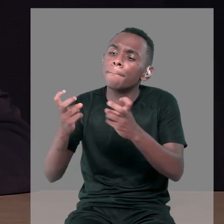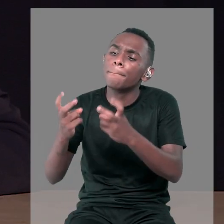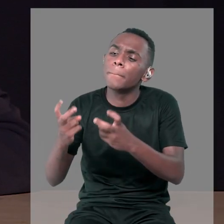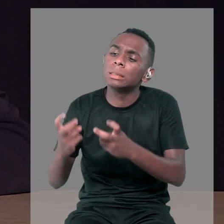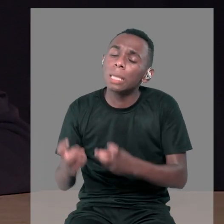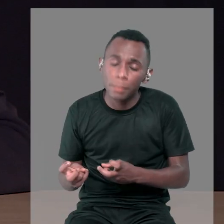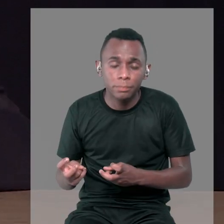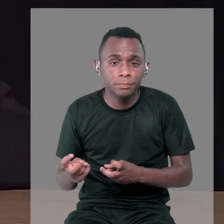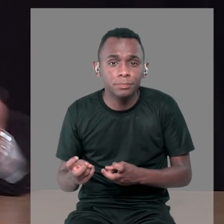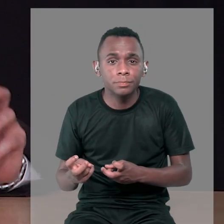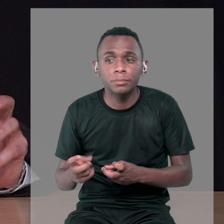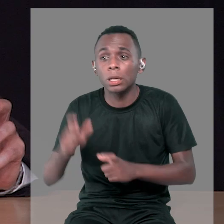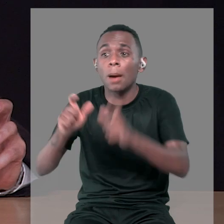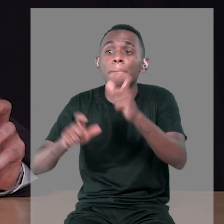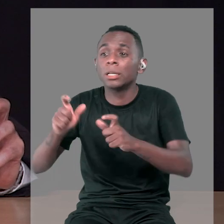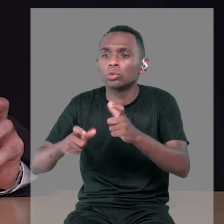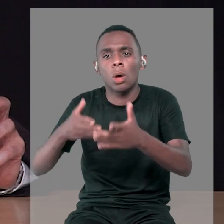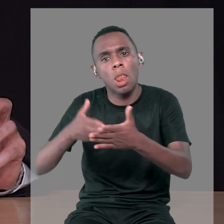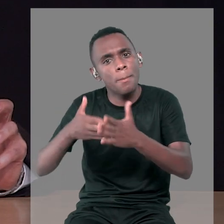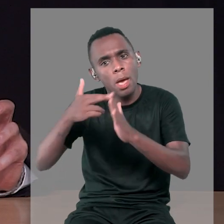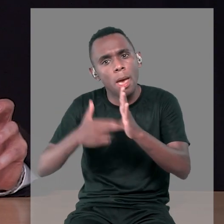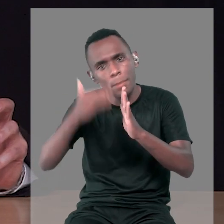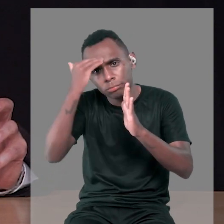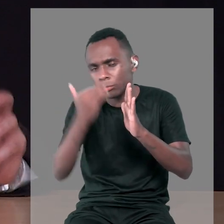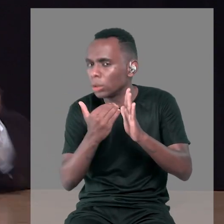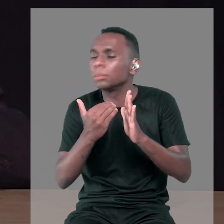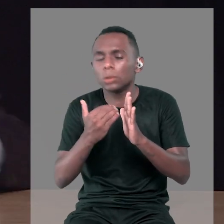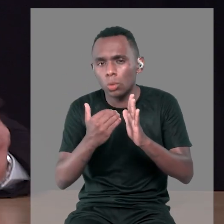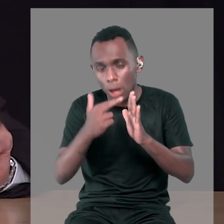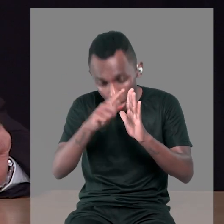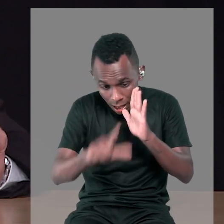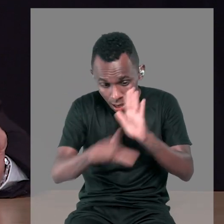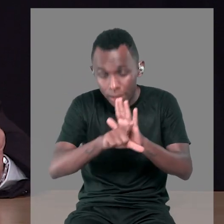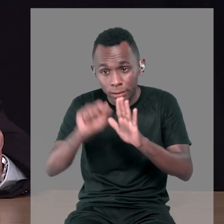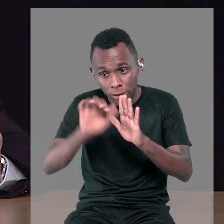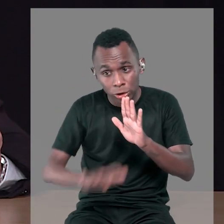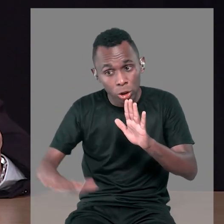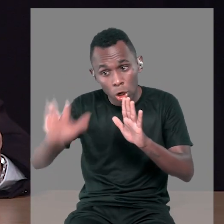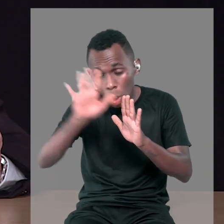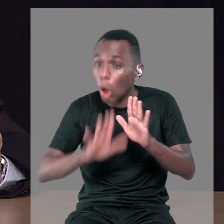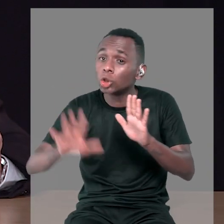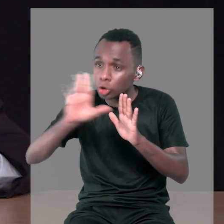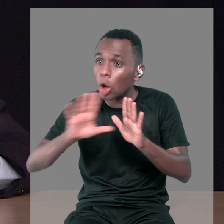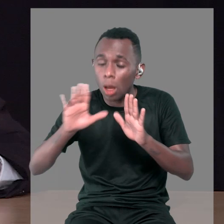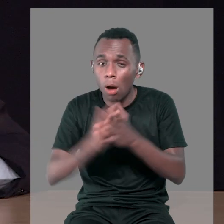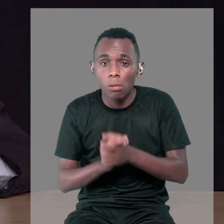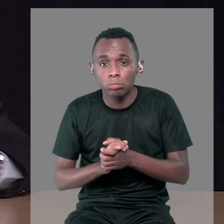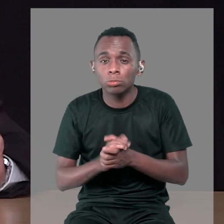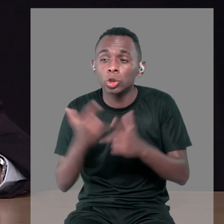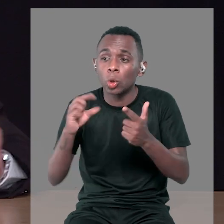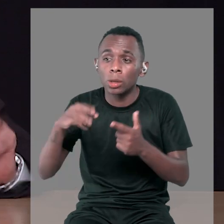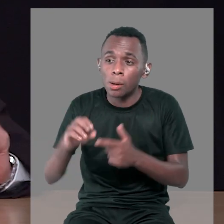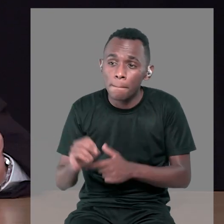digamos assim, aquele que infringiu a lei internacional, que infringiu princípios morais e que impõe